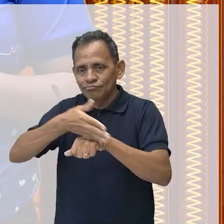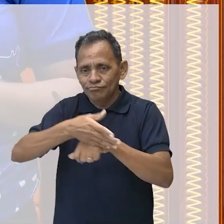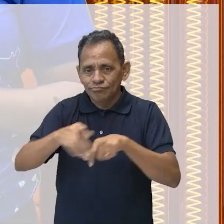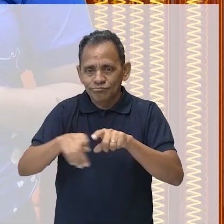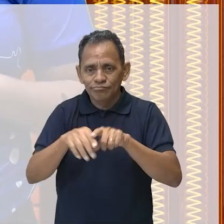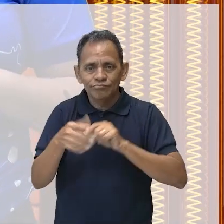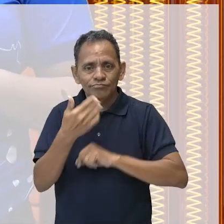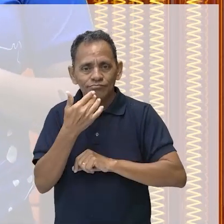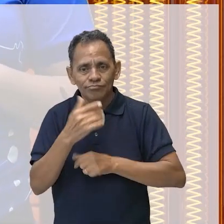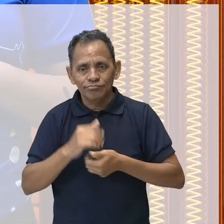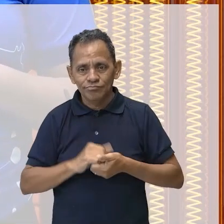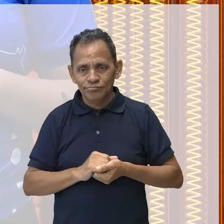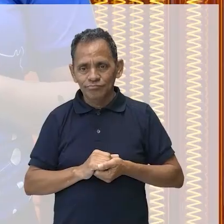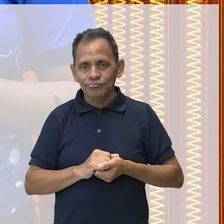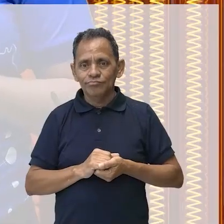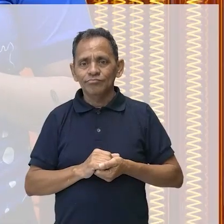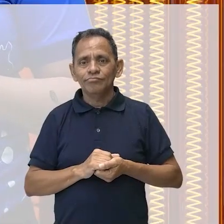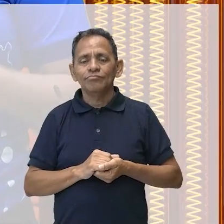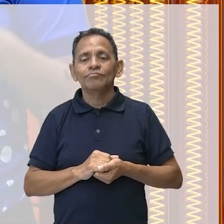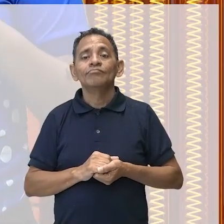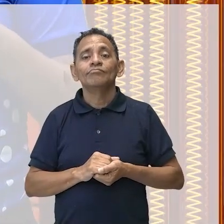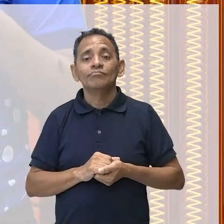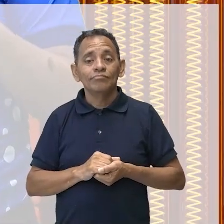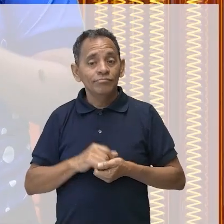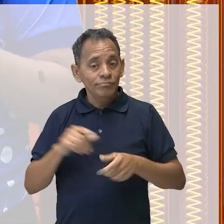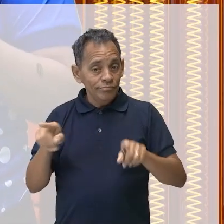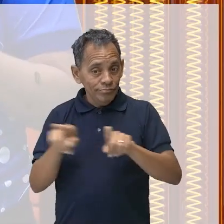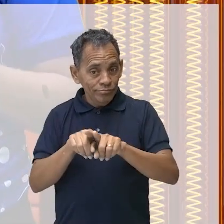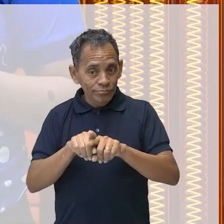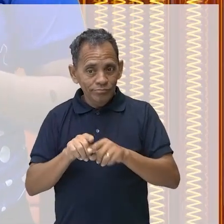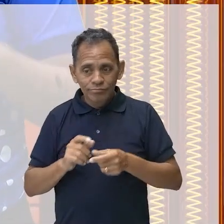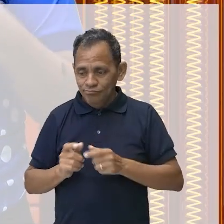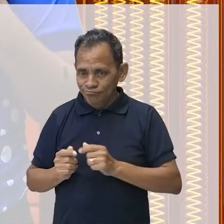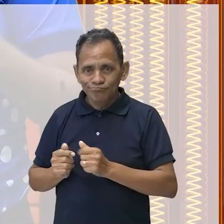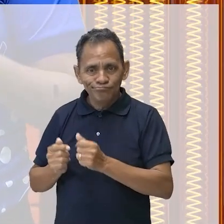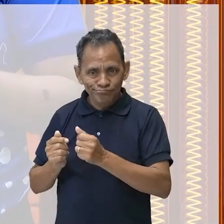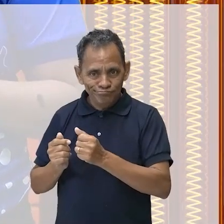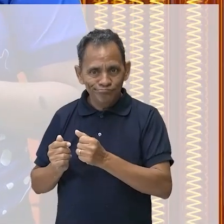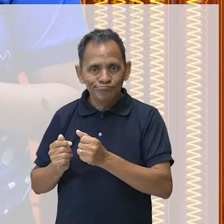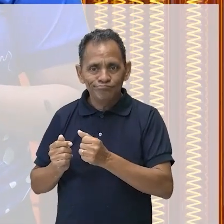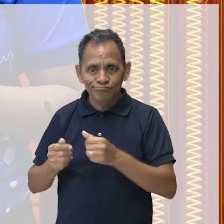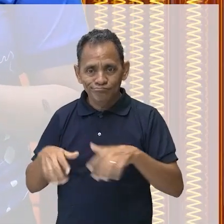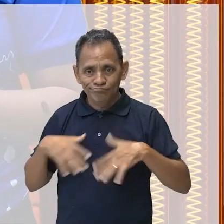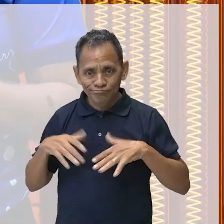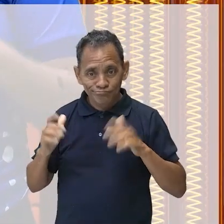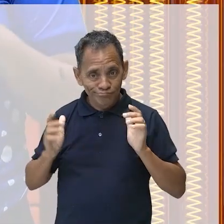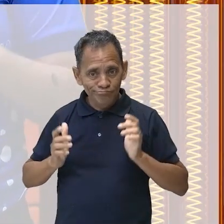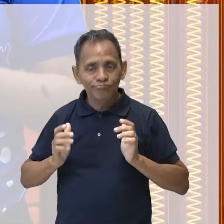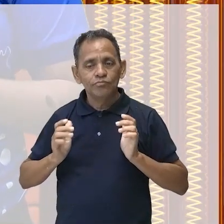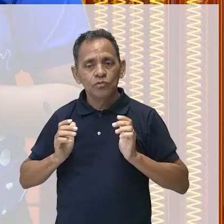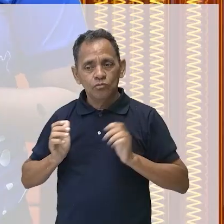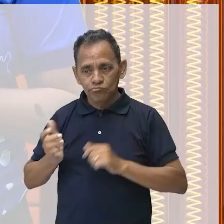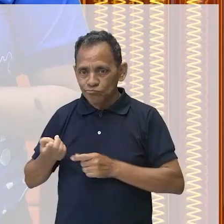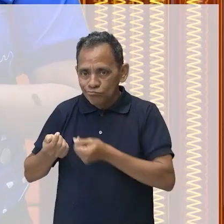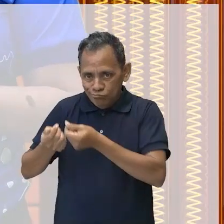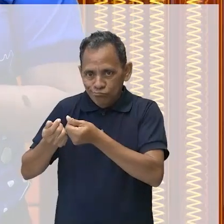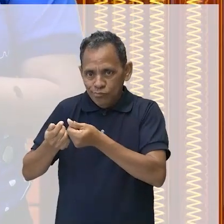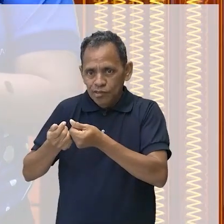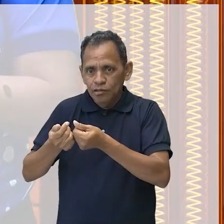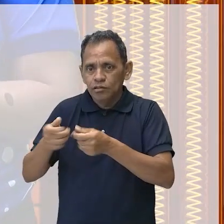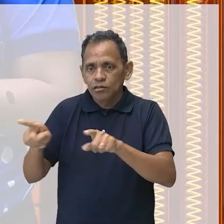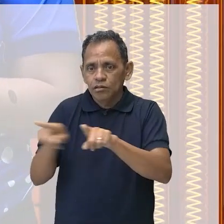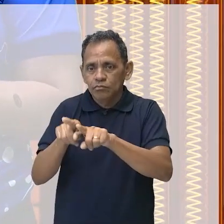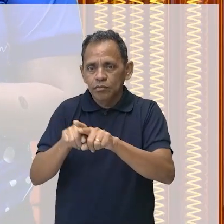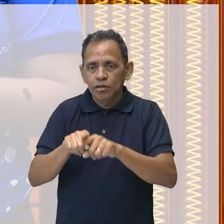aos alimentos. Além desses custos elevados aí para os pequenos produtores, pequenos agricultores, também o desperdício